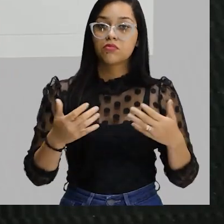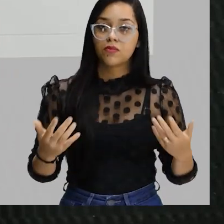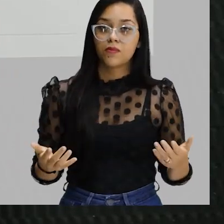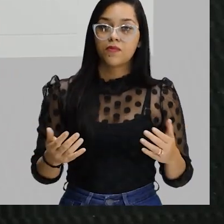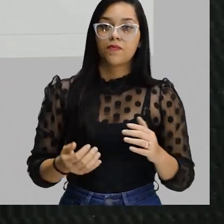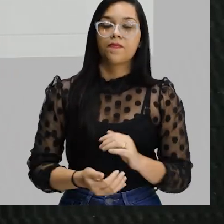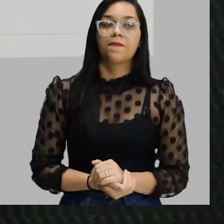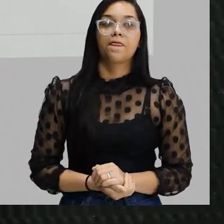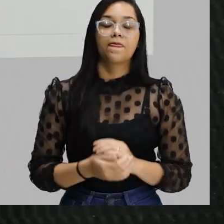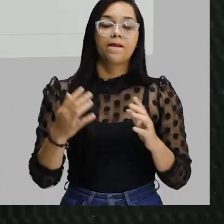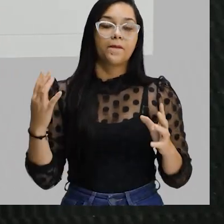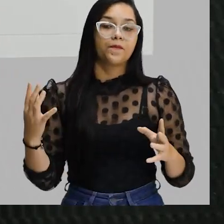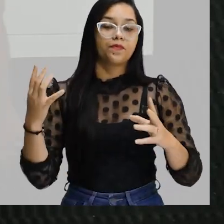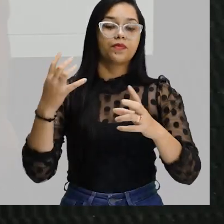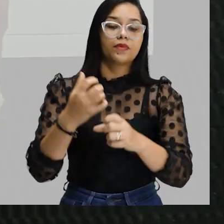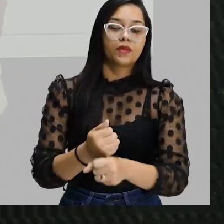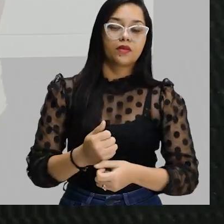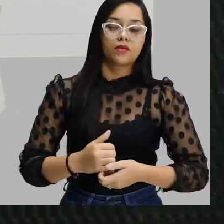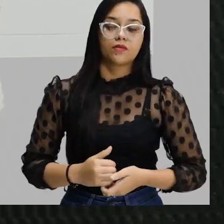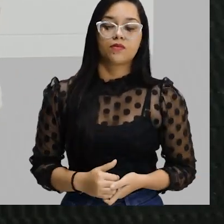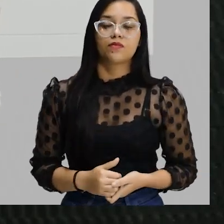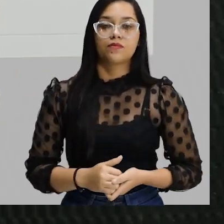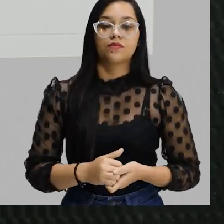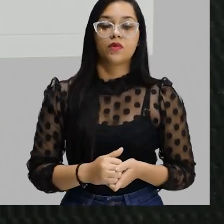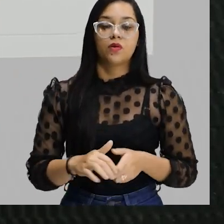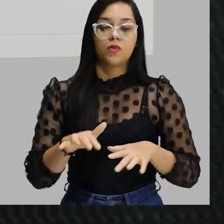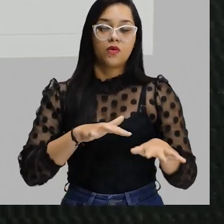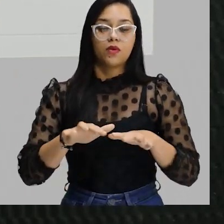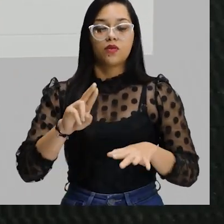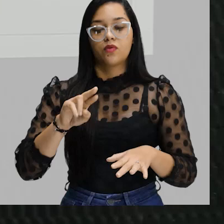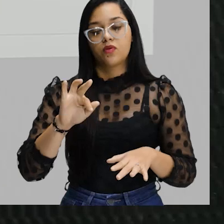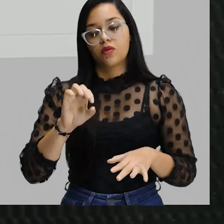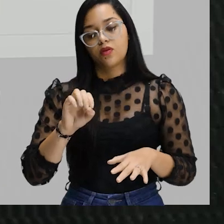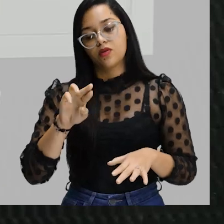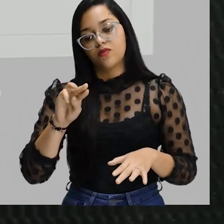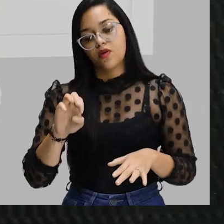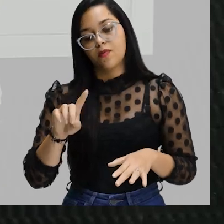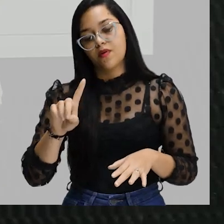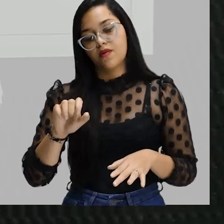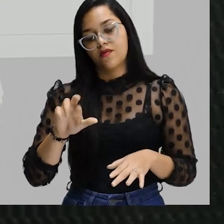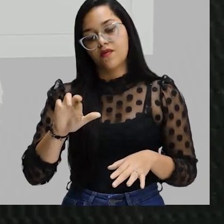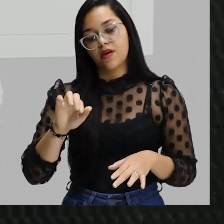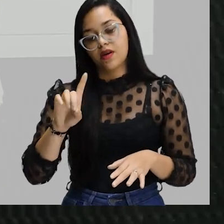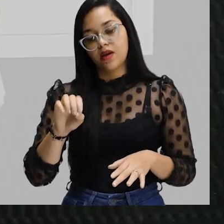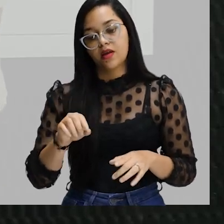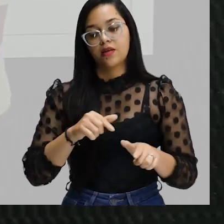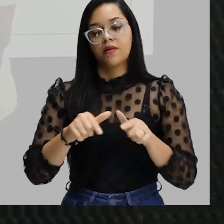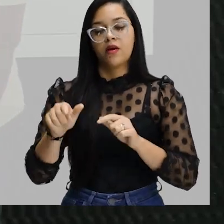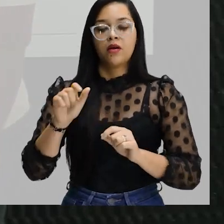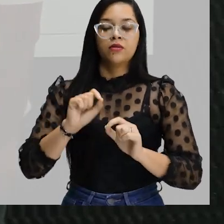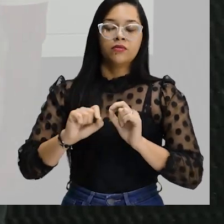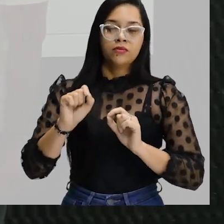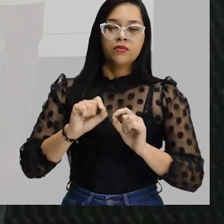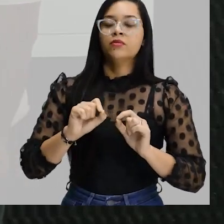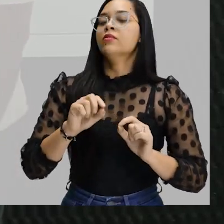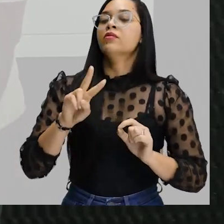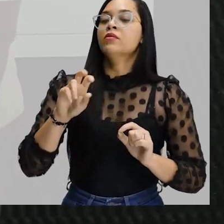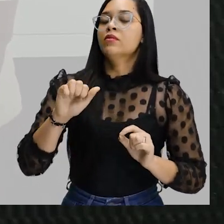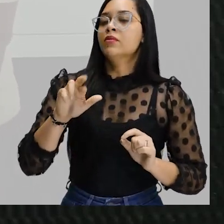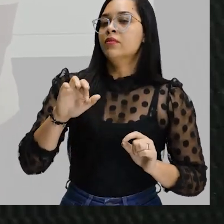ok? Então, recapitulando, movimento uniformemente variável, certo? Trabalha com uma velocidade